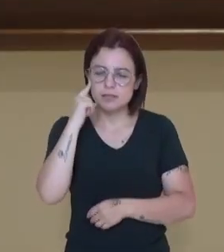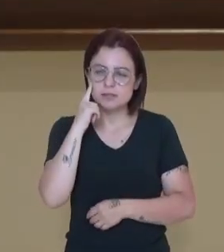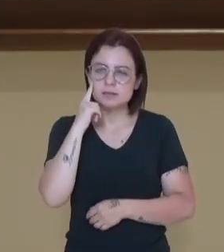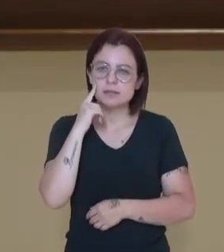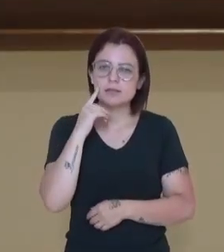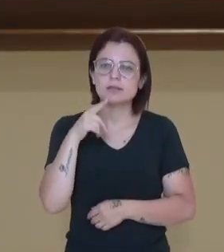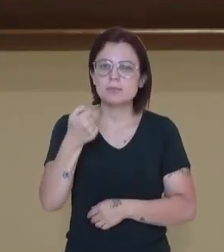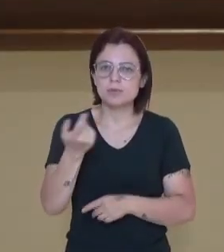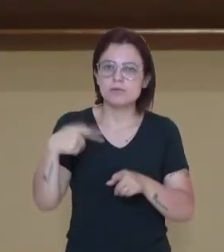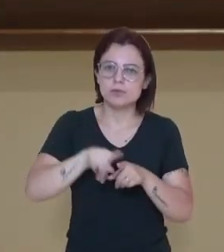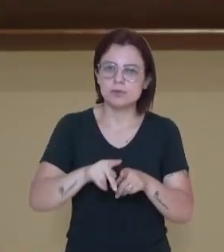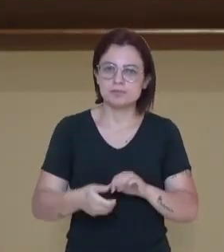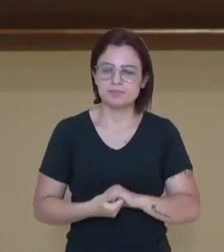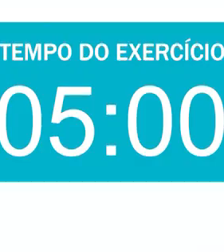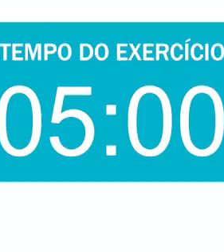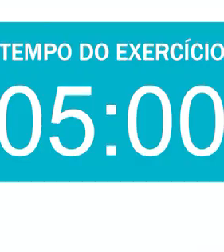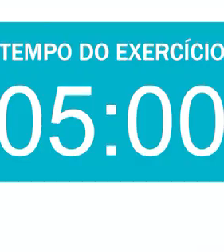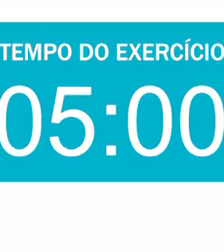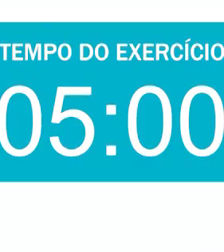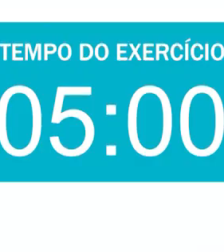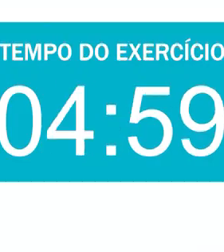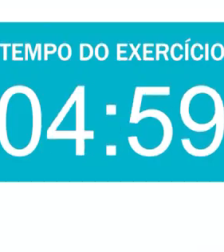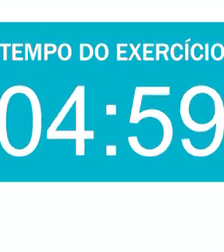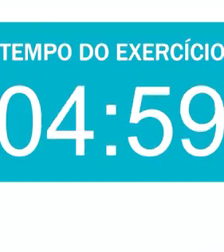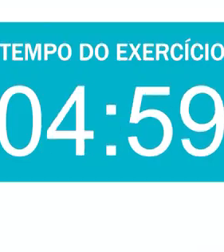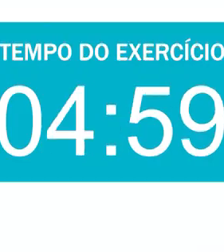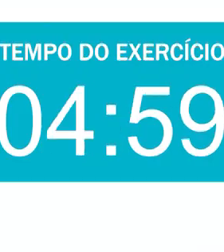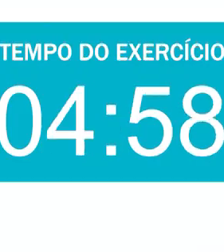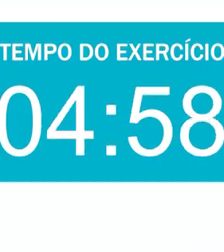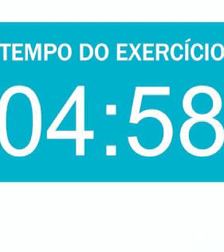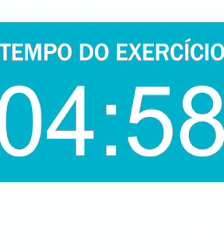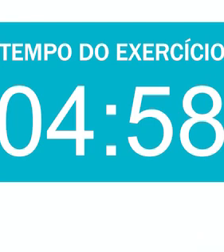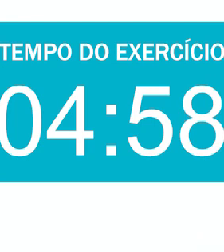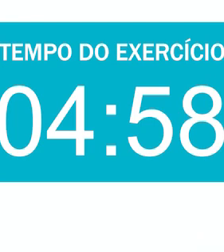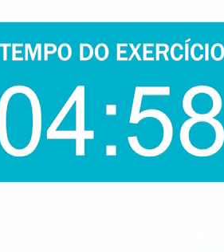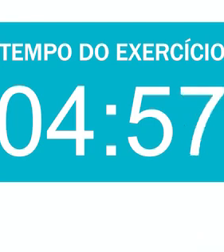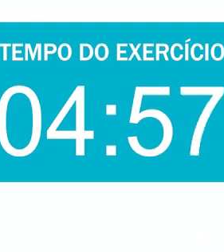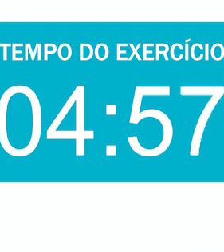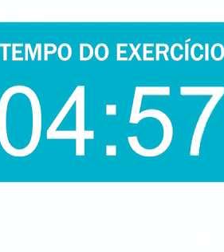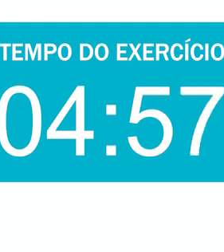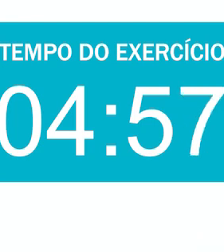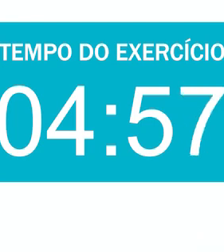Pense e eu já volto.